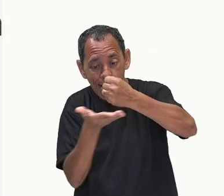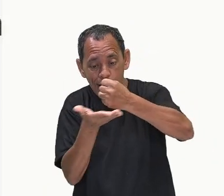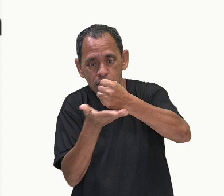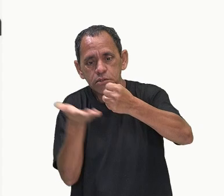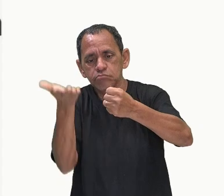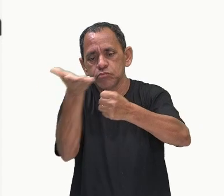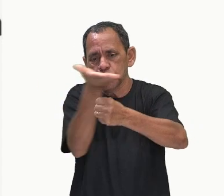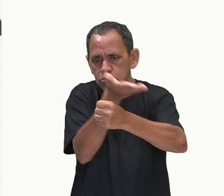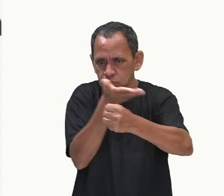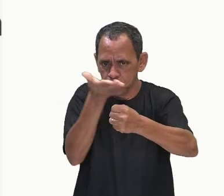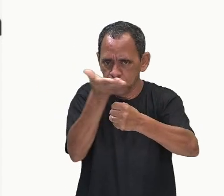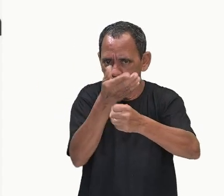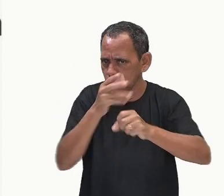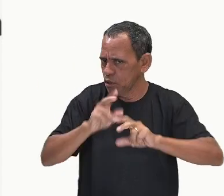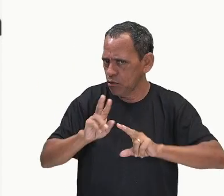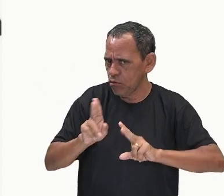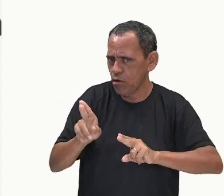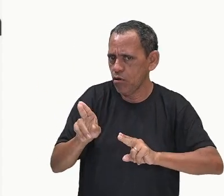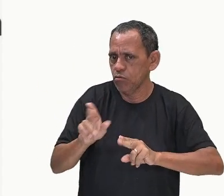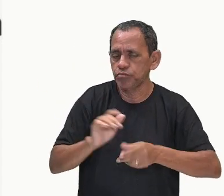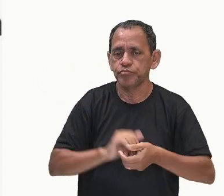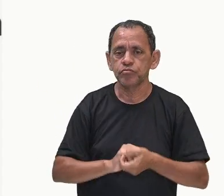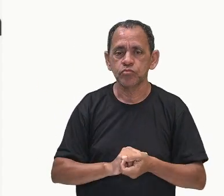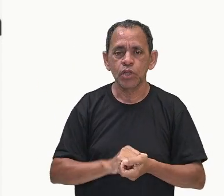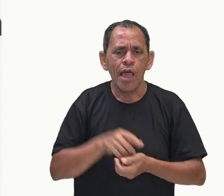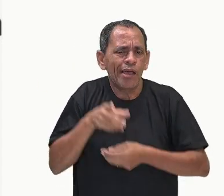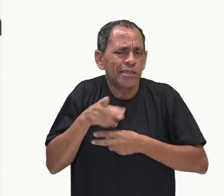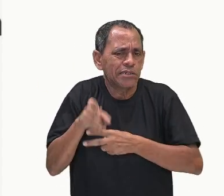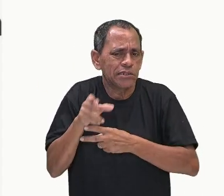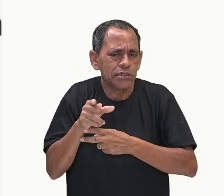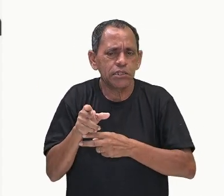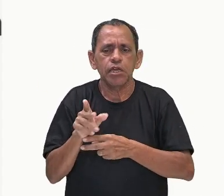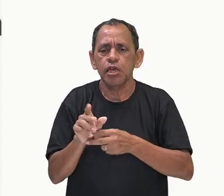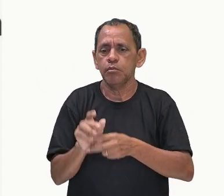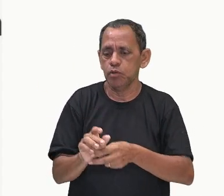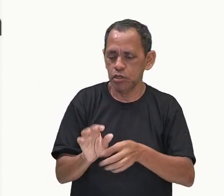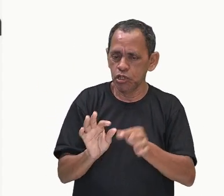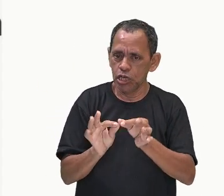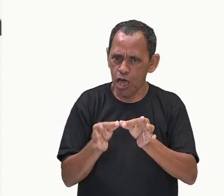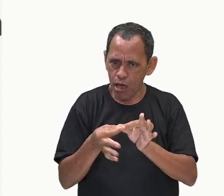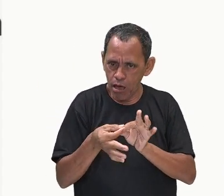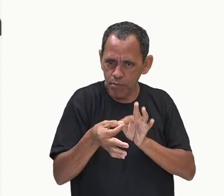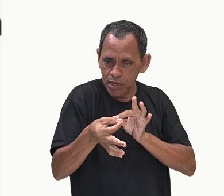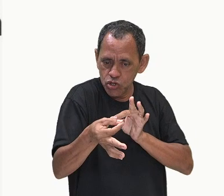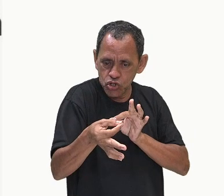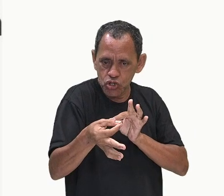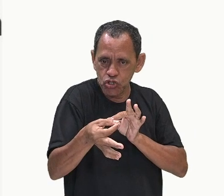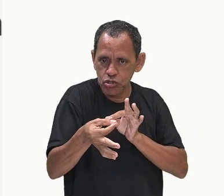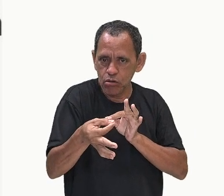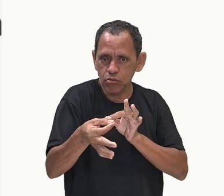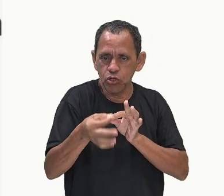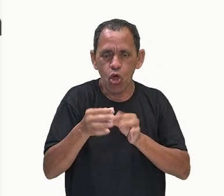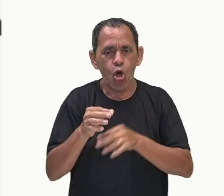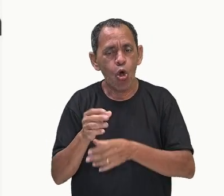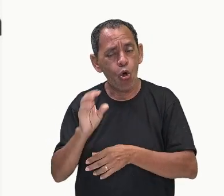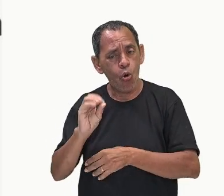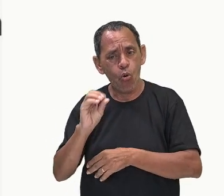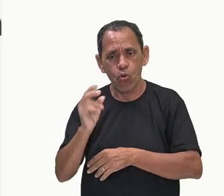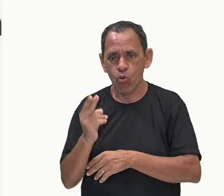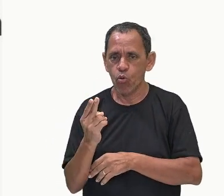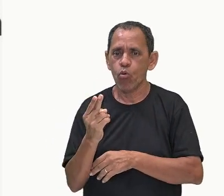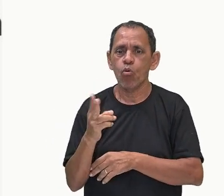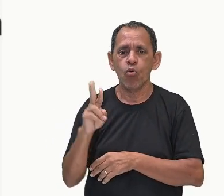parte de baixo, nós temos também um plano aqui na parte de cima, tá? Que vai conter